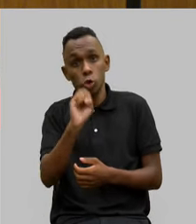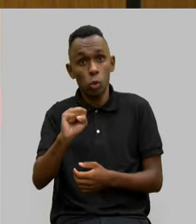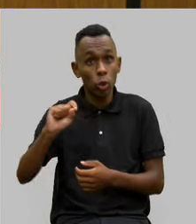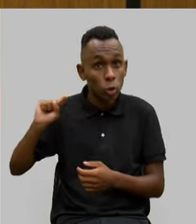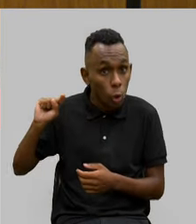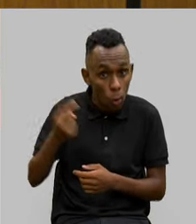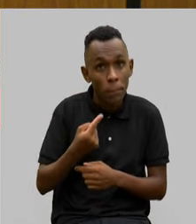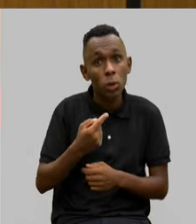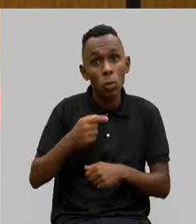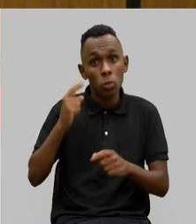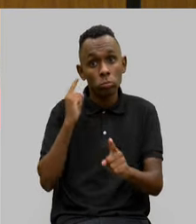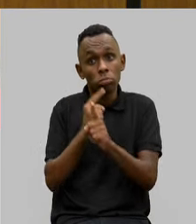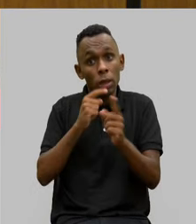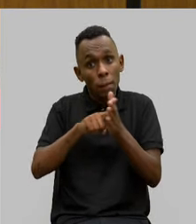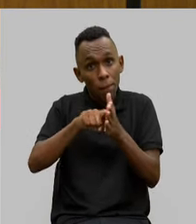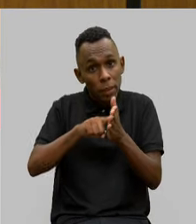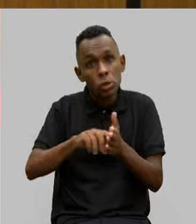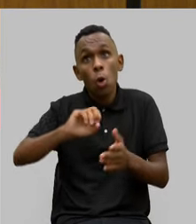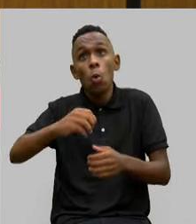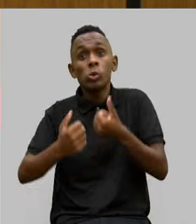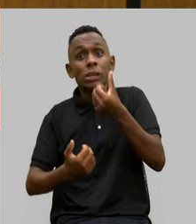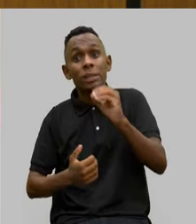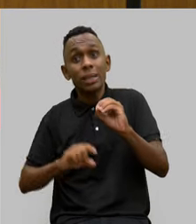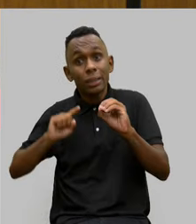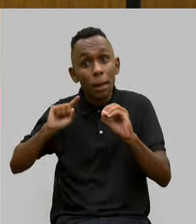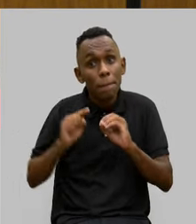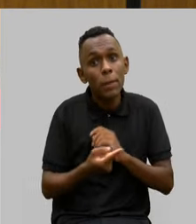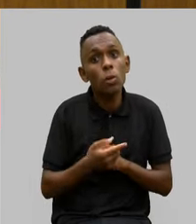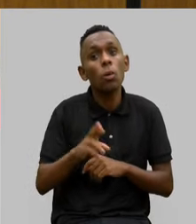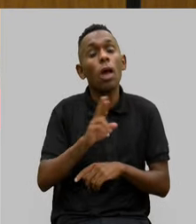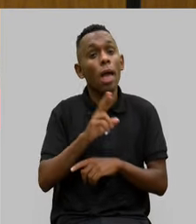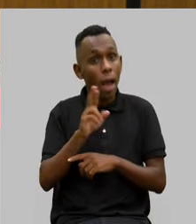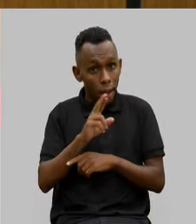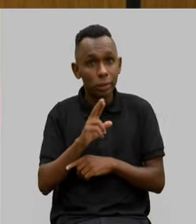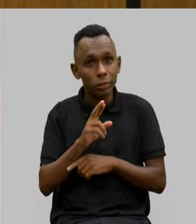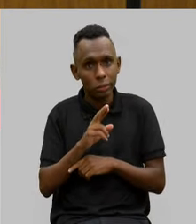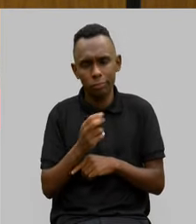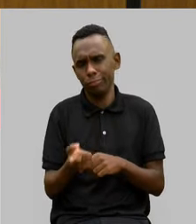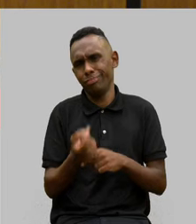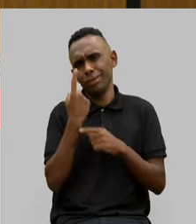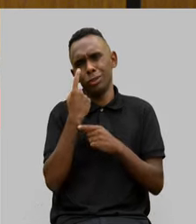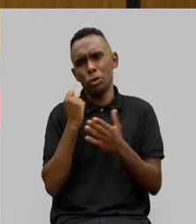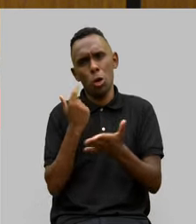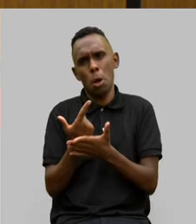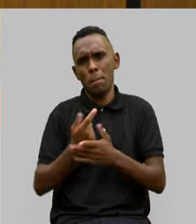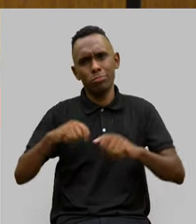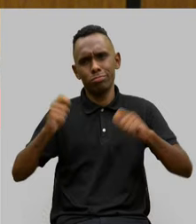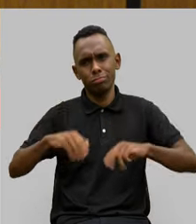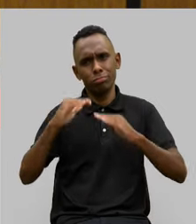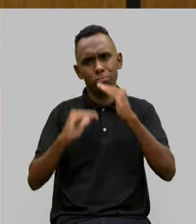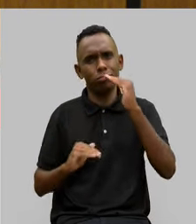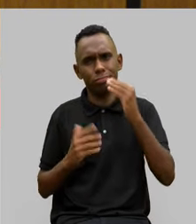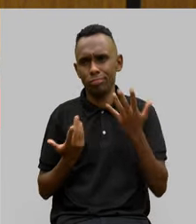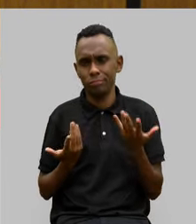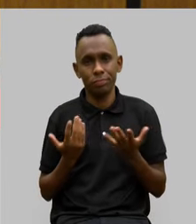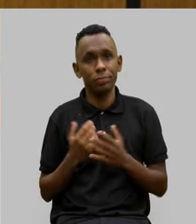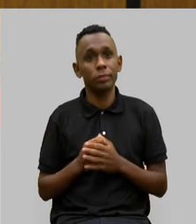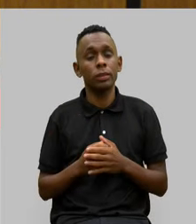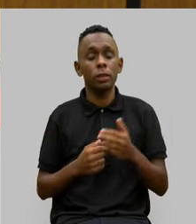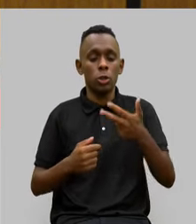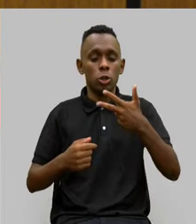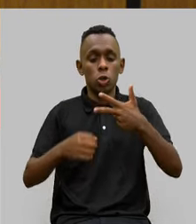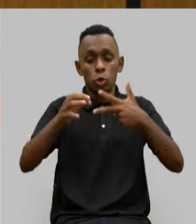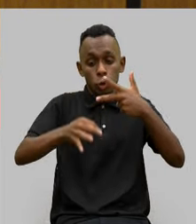nas minhas pesquisas ou então de R 60.000 como que eu vi nas minhas pesquisas é impossível ir até o judiciário e procurar